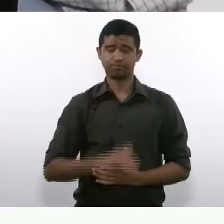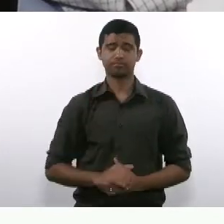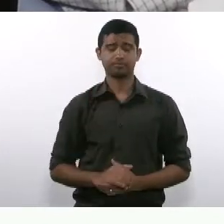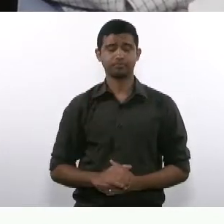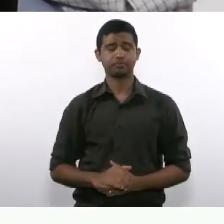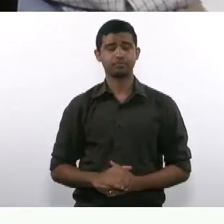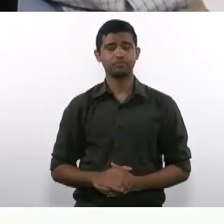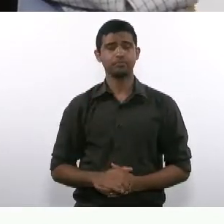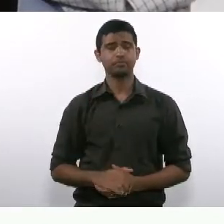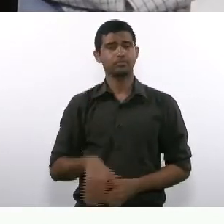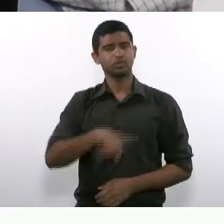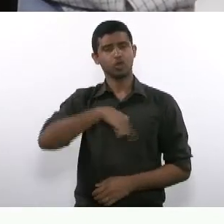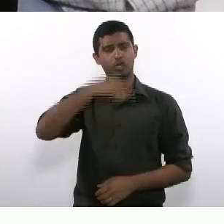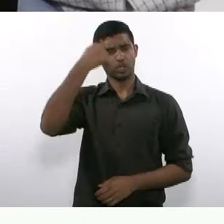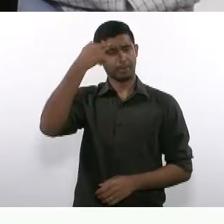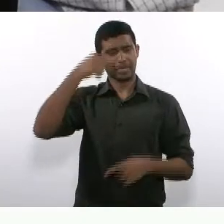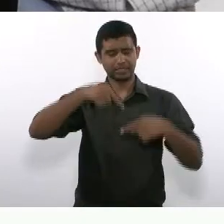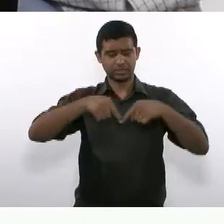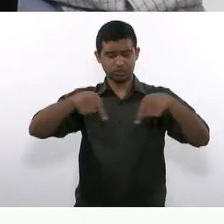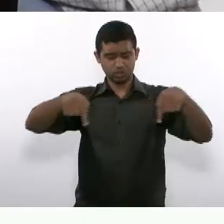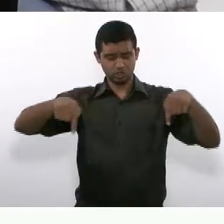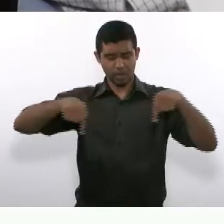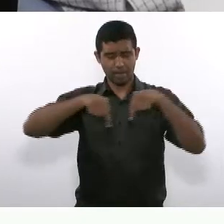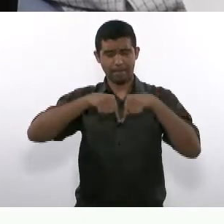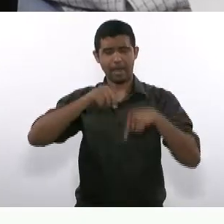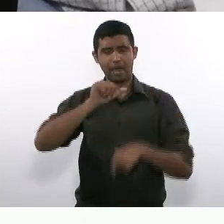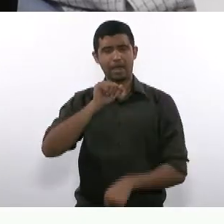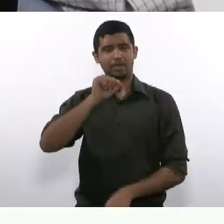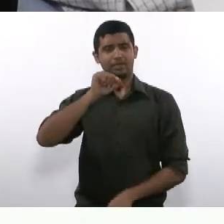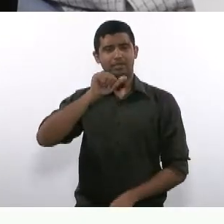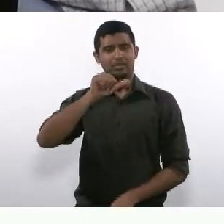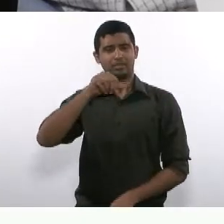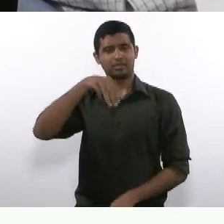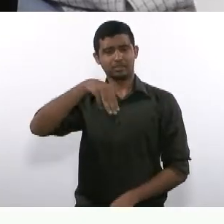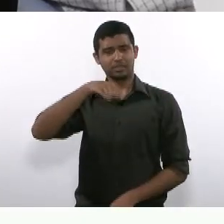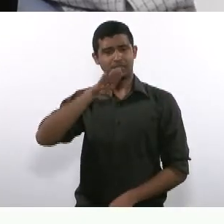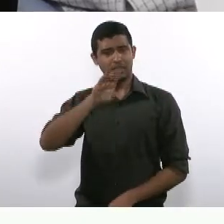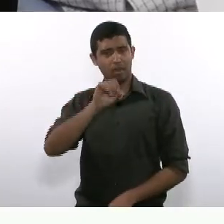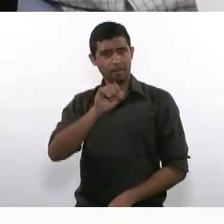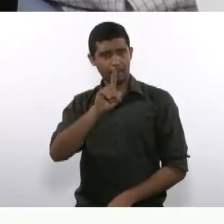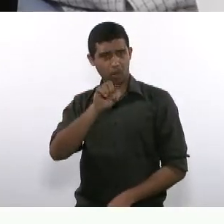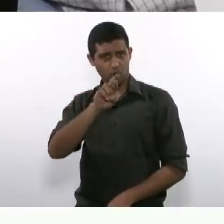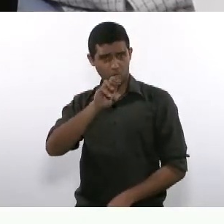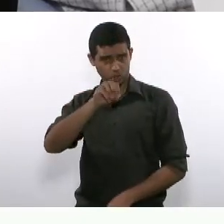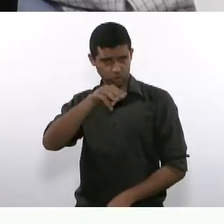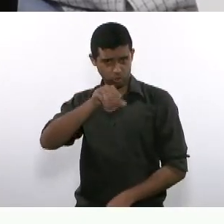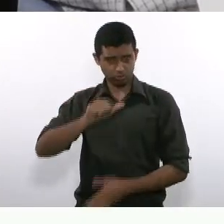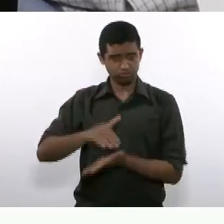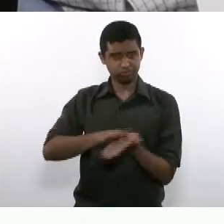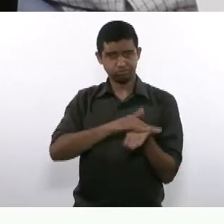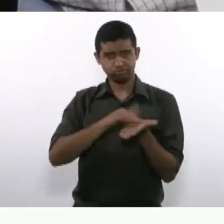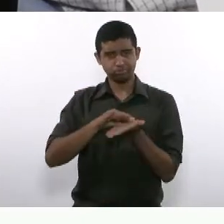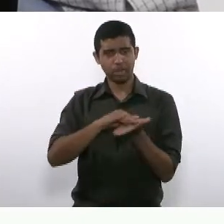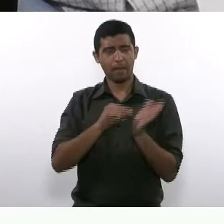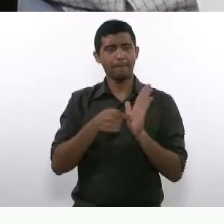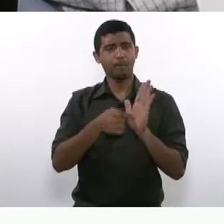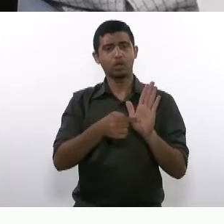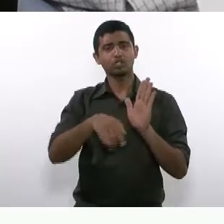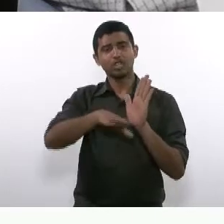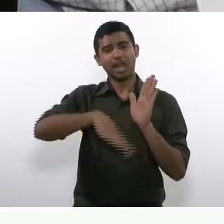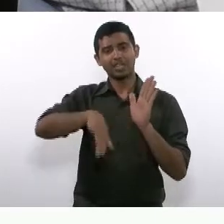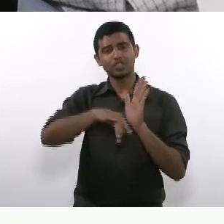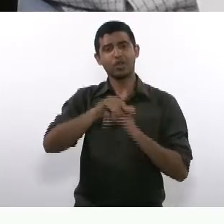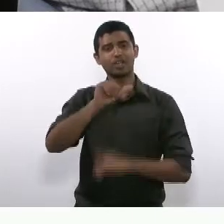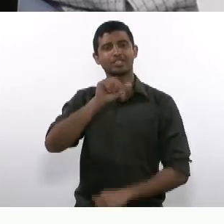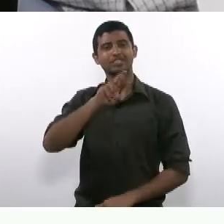pensa em ter um espaço no Sambódromo, até para a gente ter um permanente espaço para apresentação do nosso artesanato.